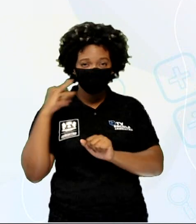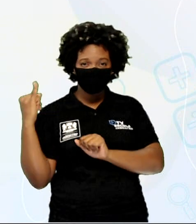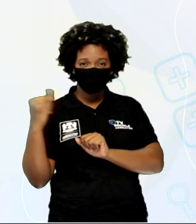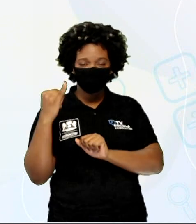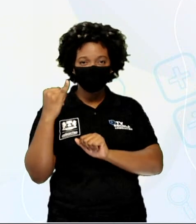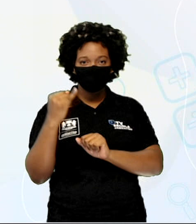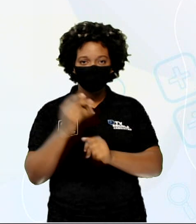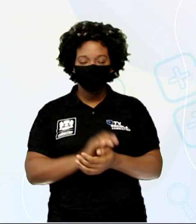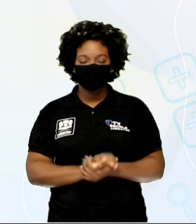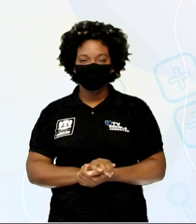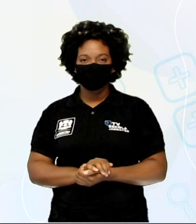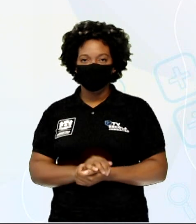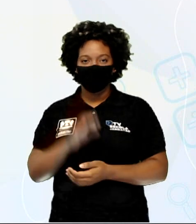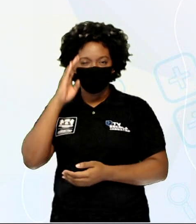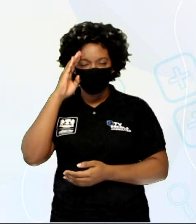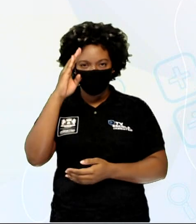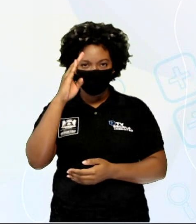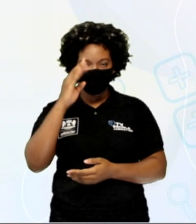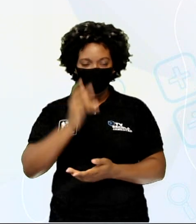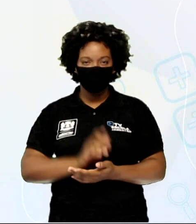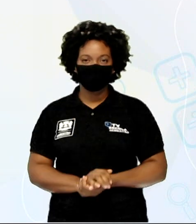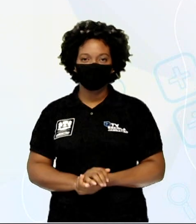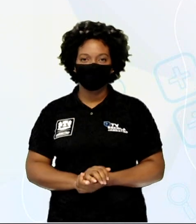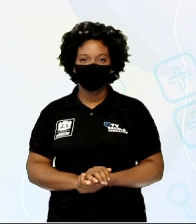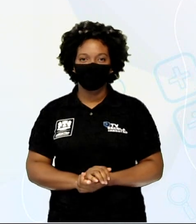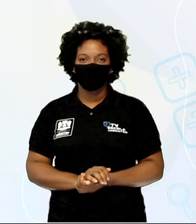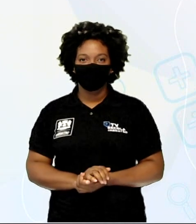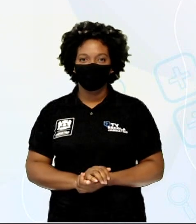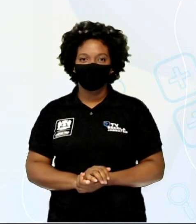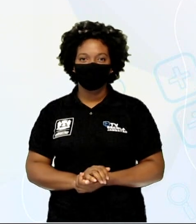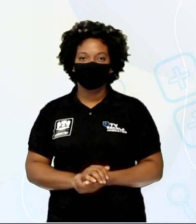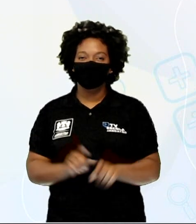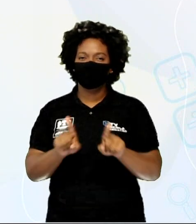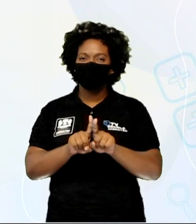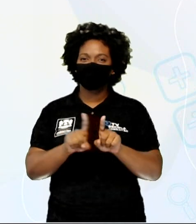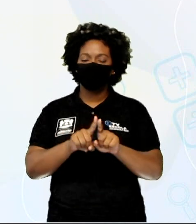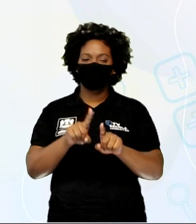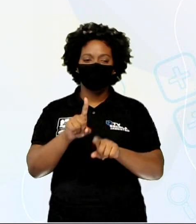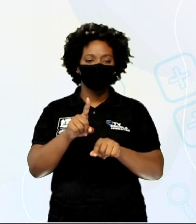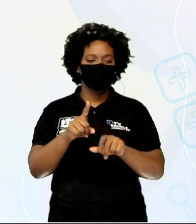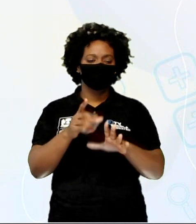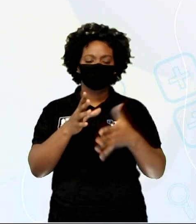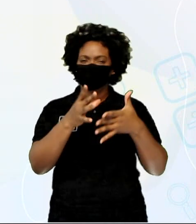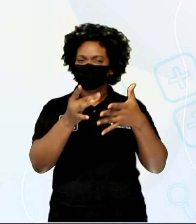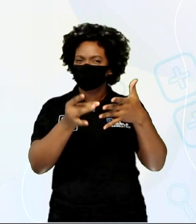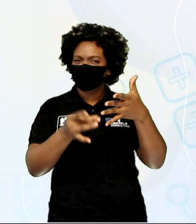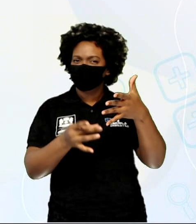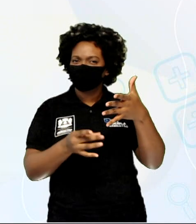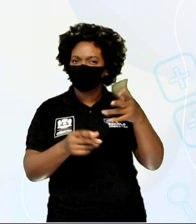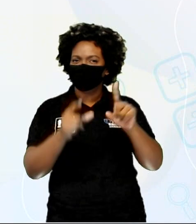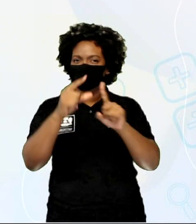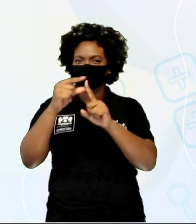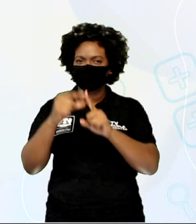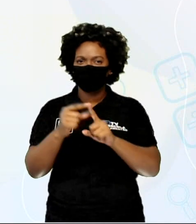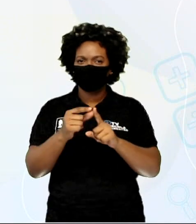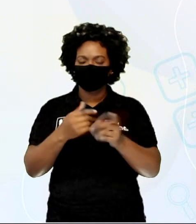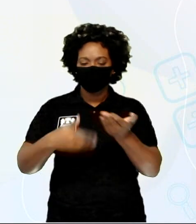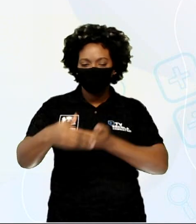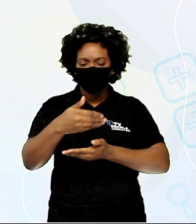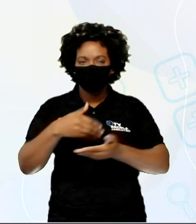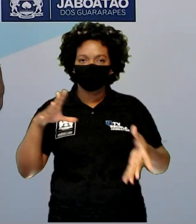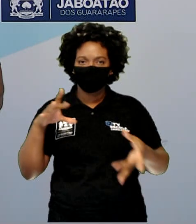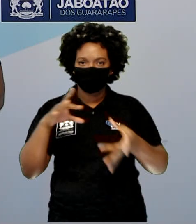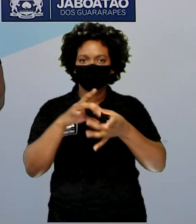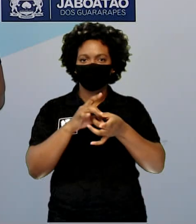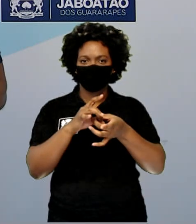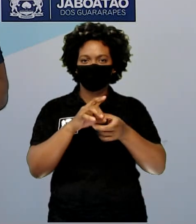nós lemos na aula anterior, e há diversas palavras no texto associadas ao universo da roça do sertão.